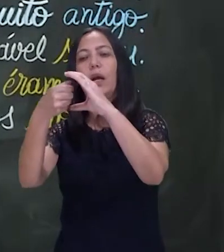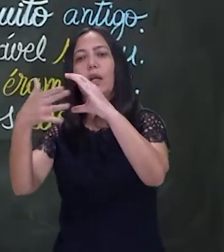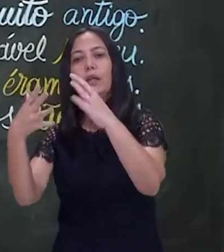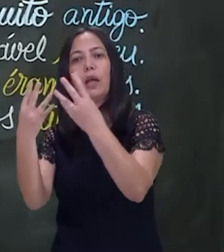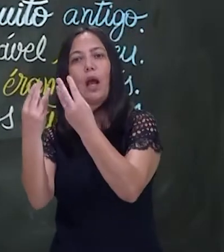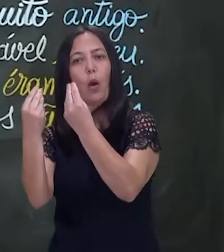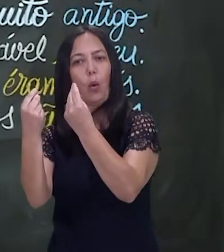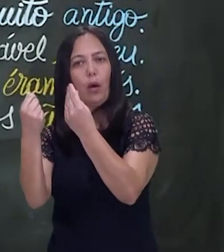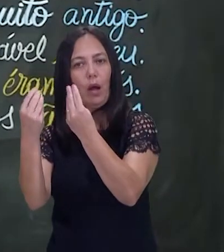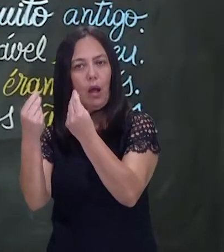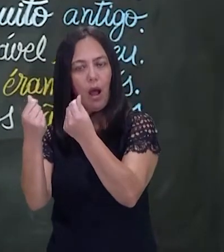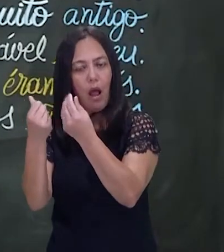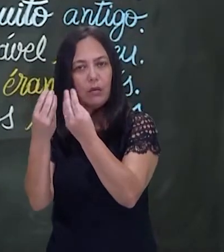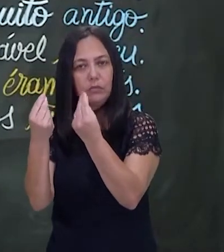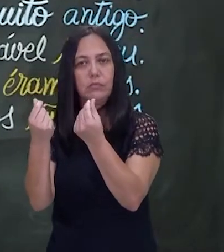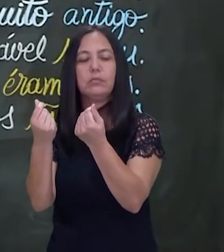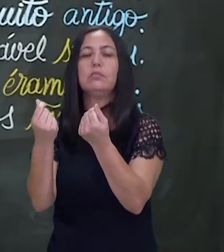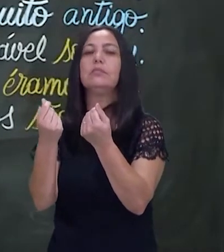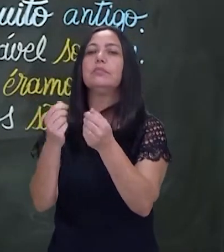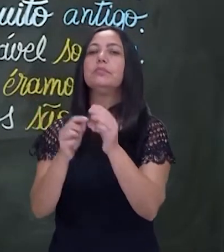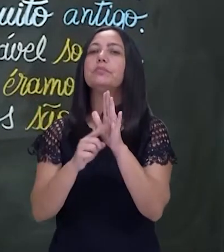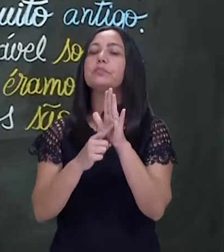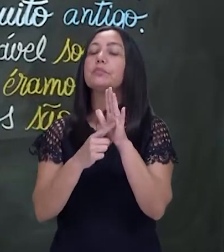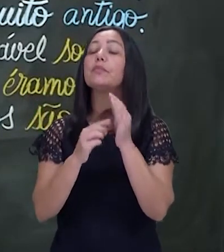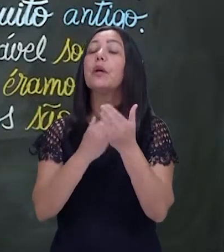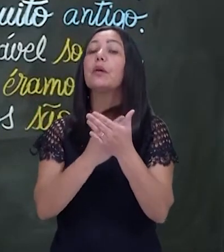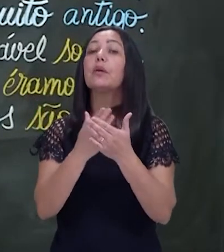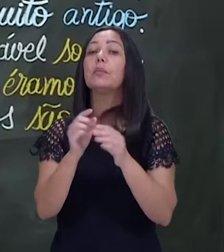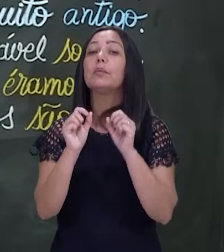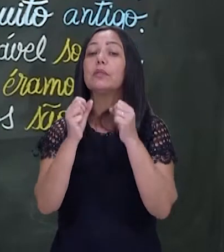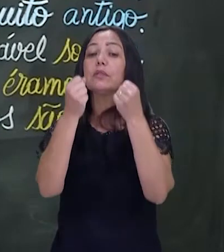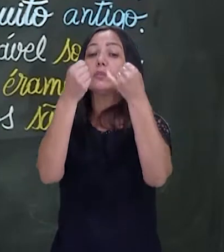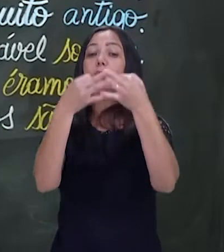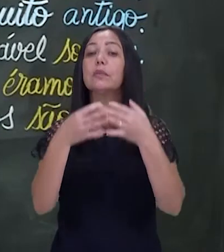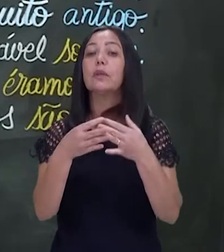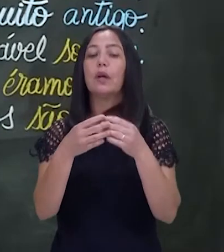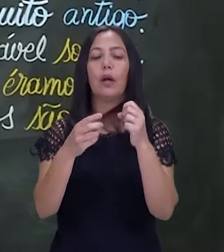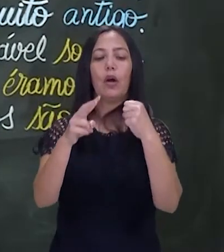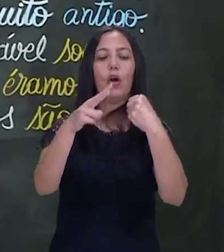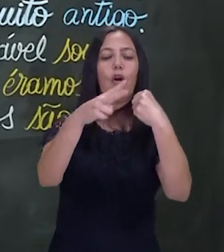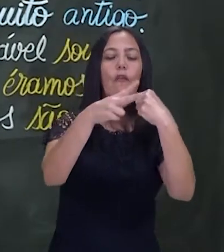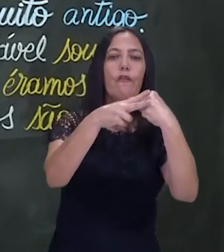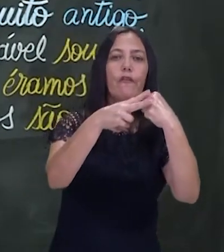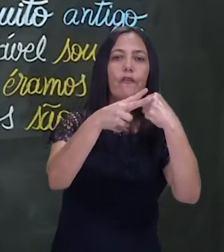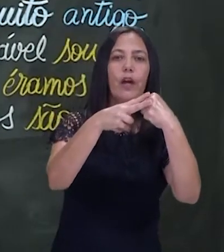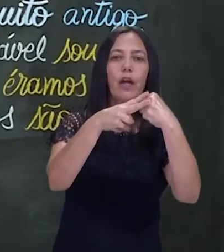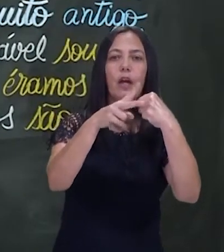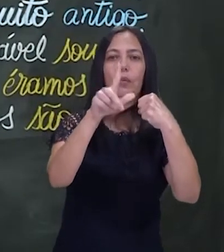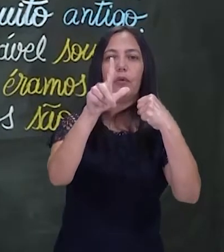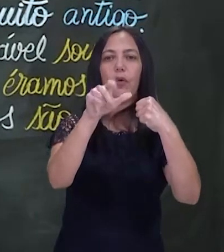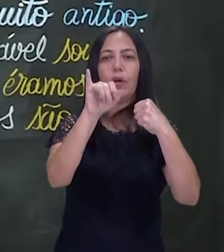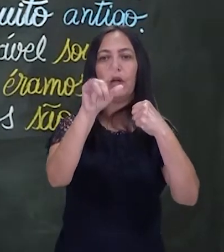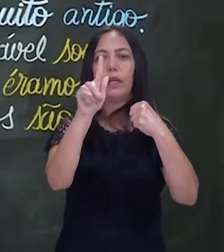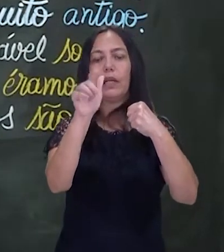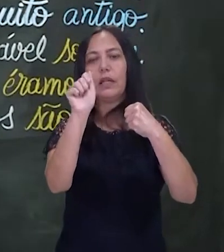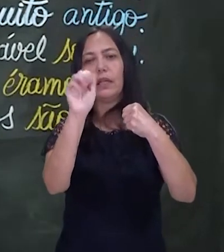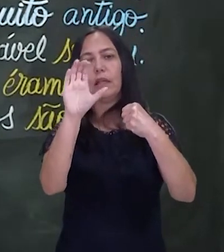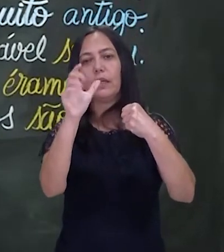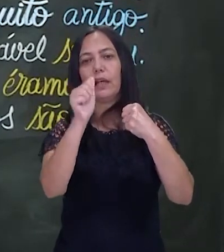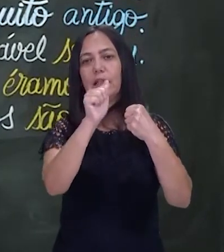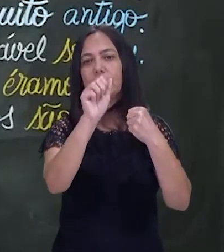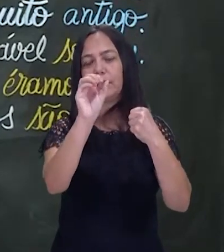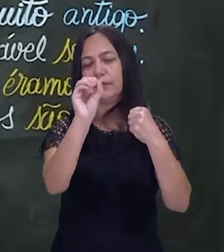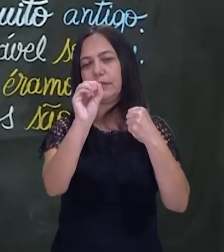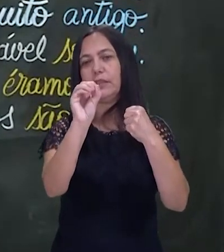de predicado nominal. Vamos começar falando sobre o verbo de ligação. O verbo de ligação, diferente daqueles verbos nocionais que